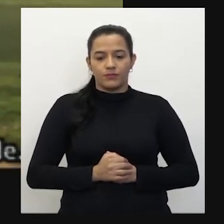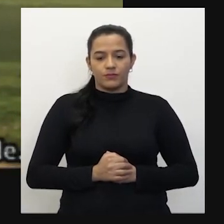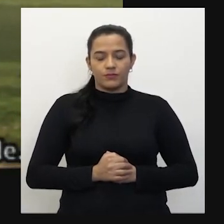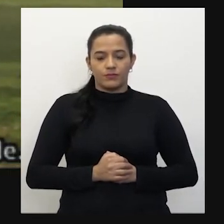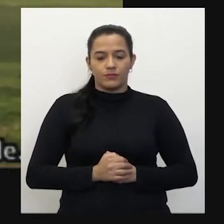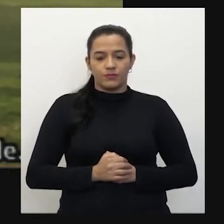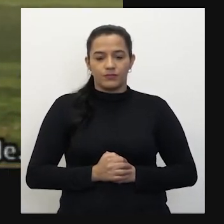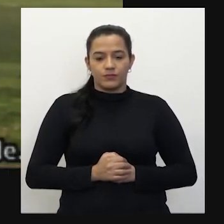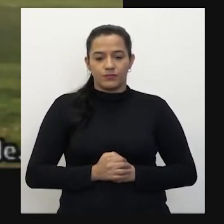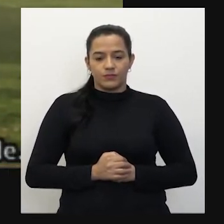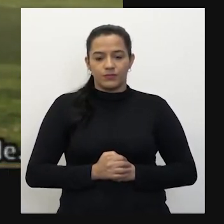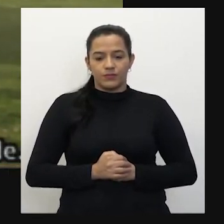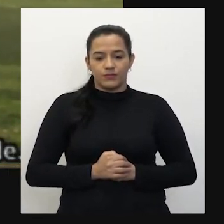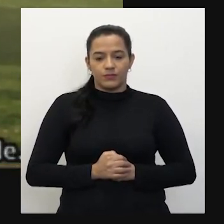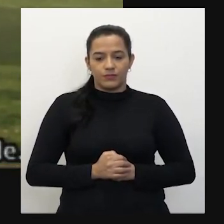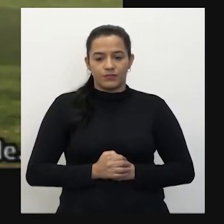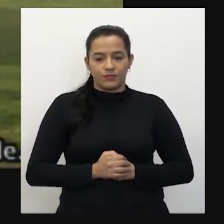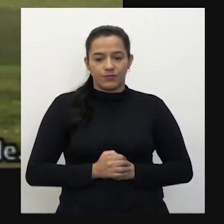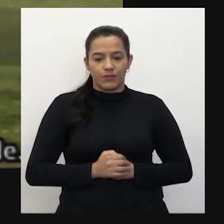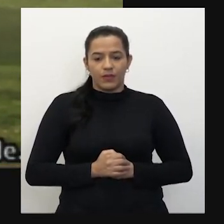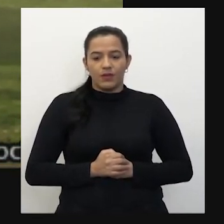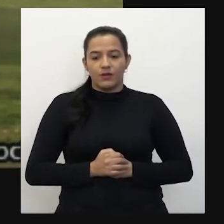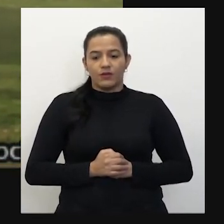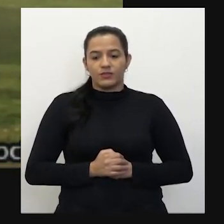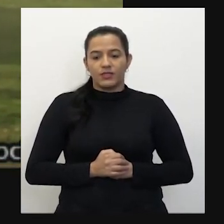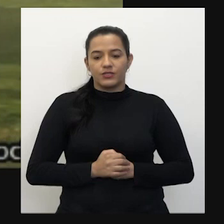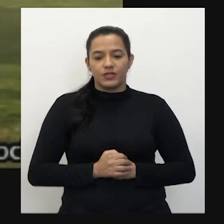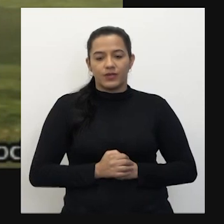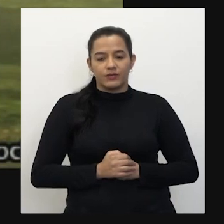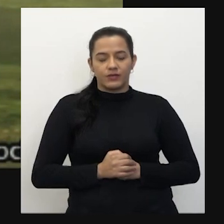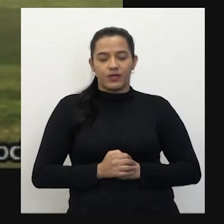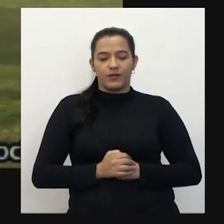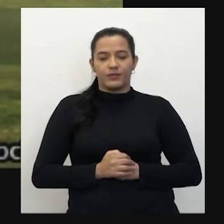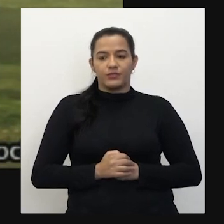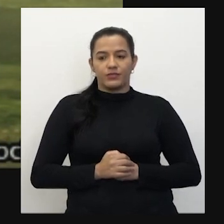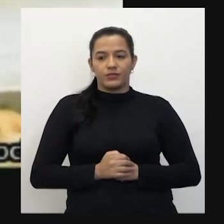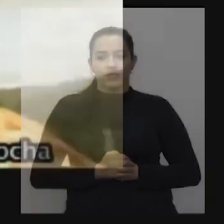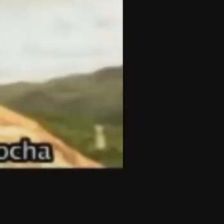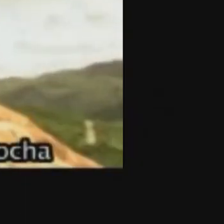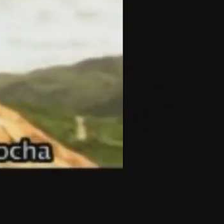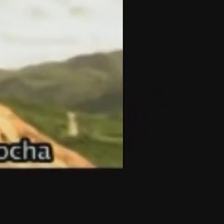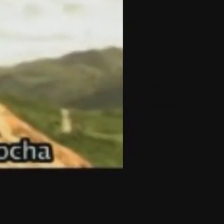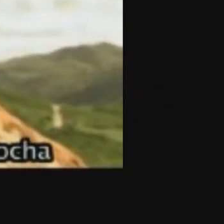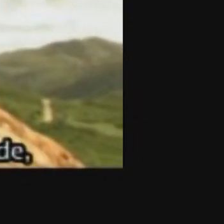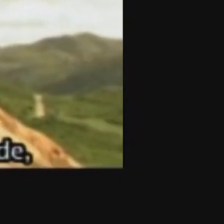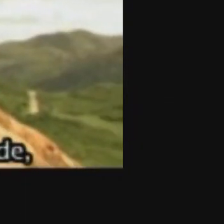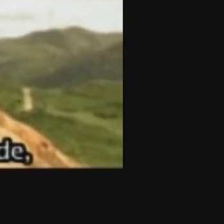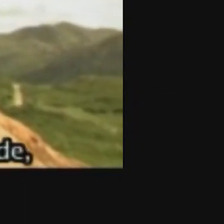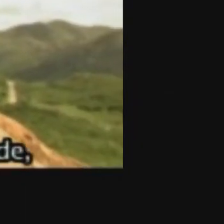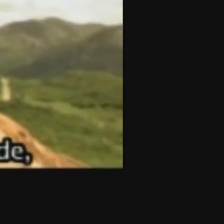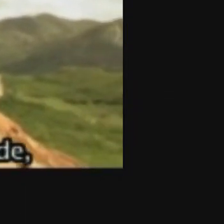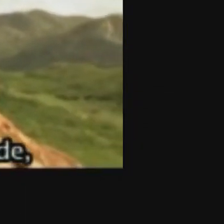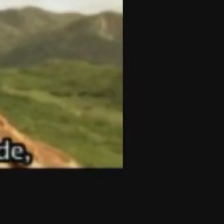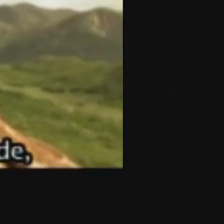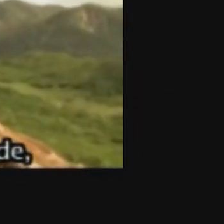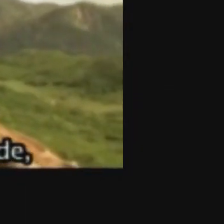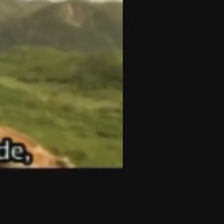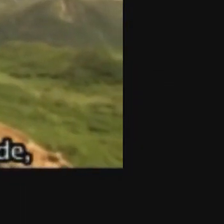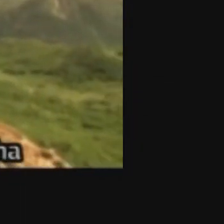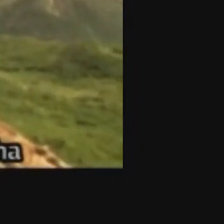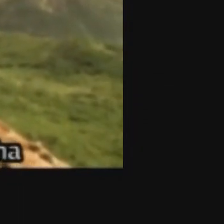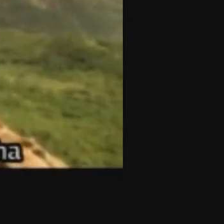desabrocha, dominando a paisagem da cidade. Quando os raios do sol em rubra tocha vem dourar lá em